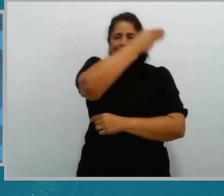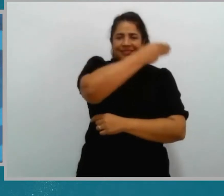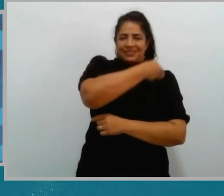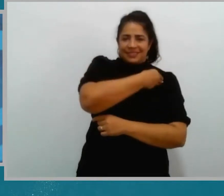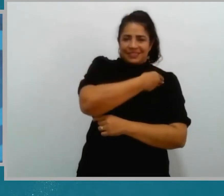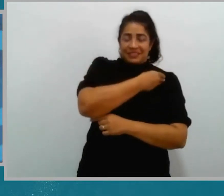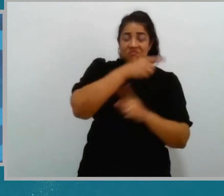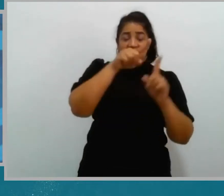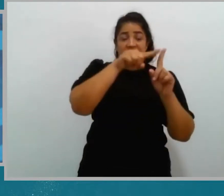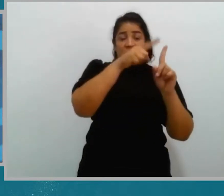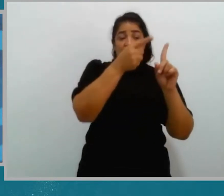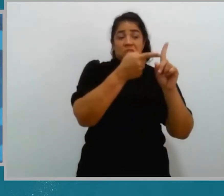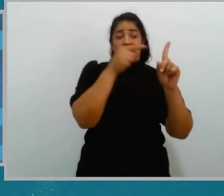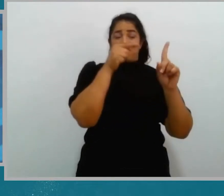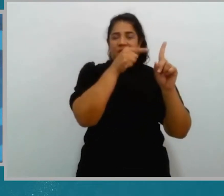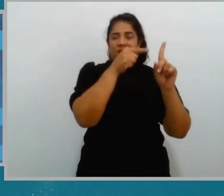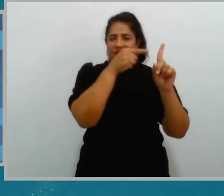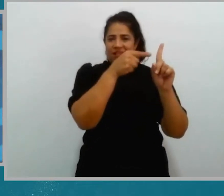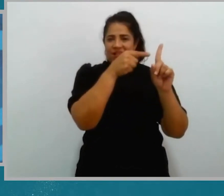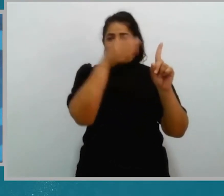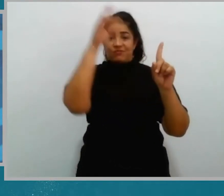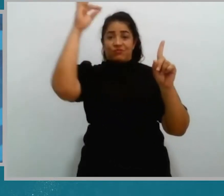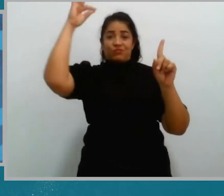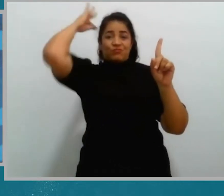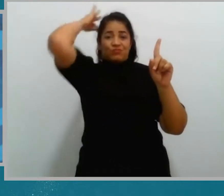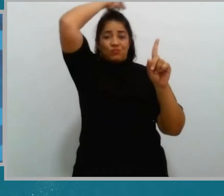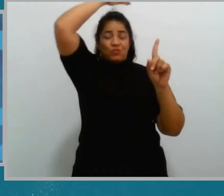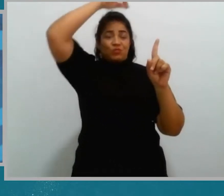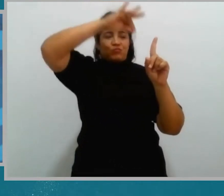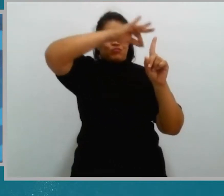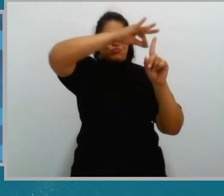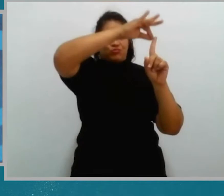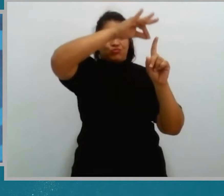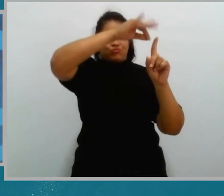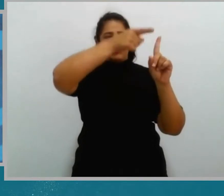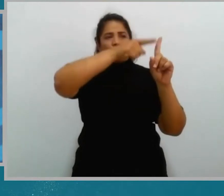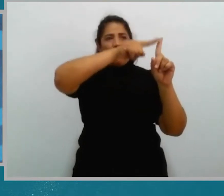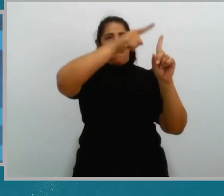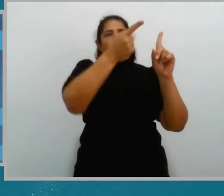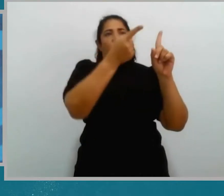foi concebido pelo Espírito Santo.